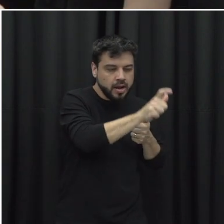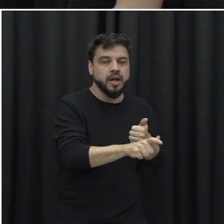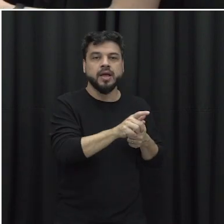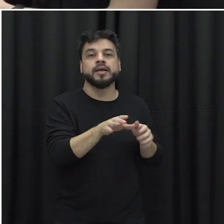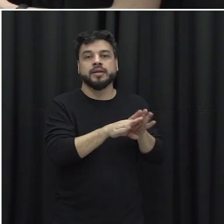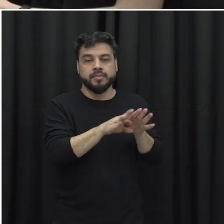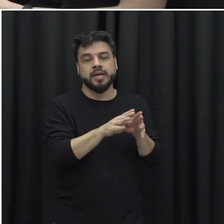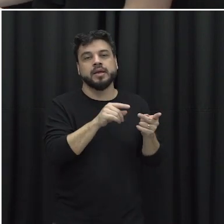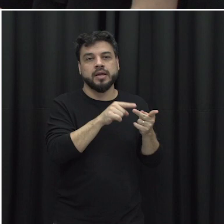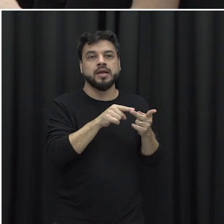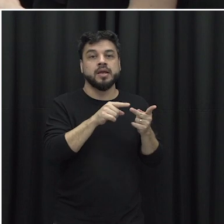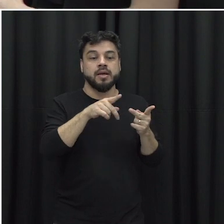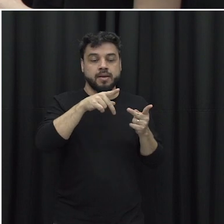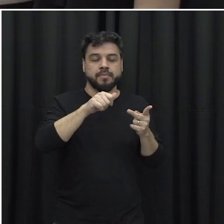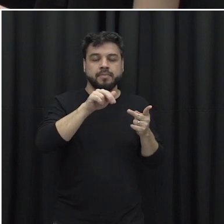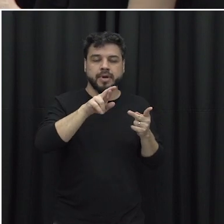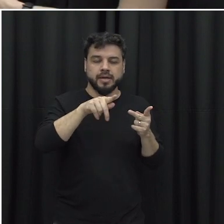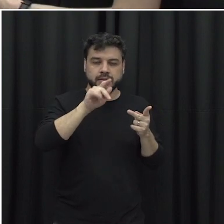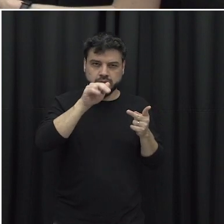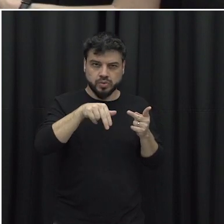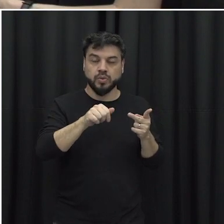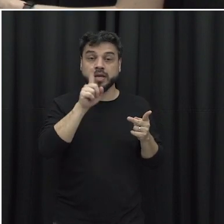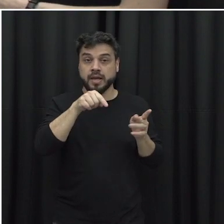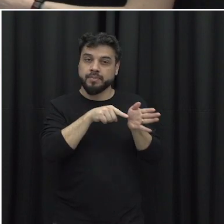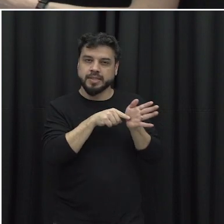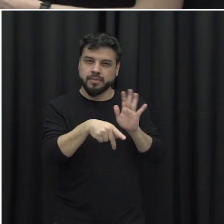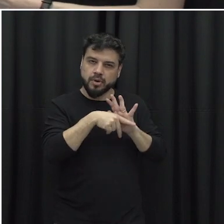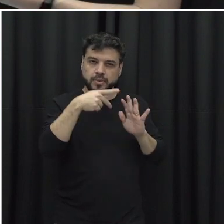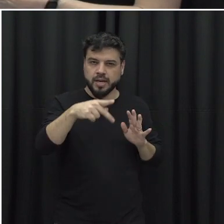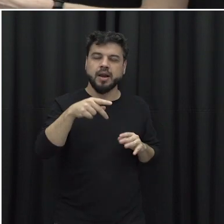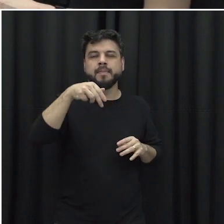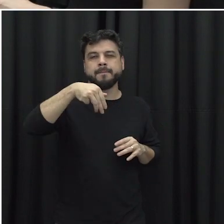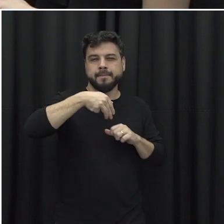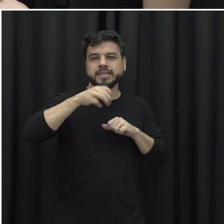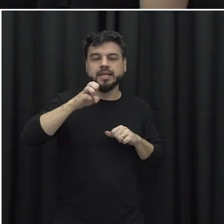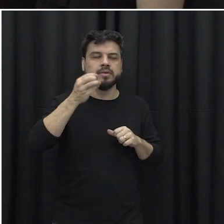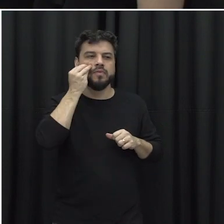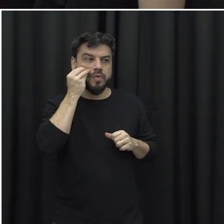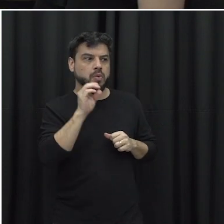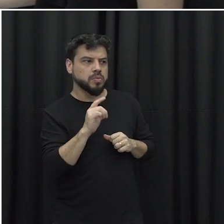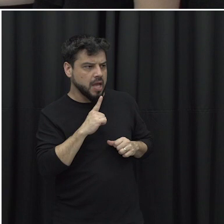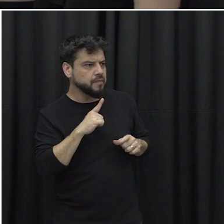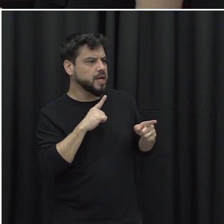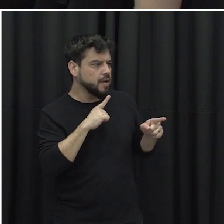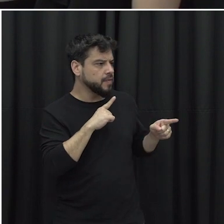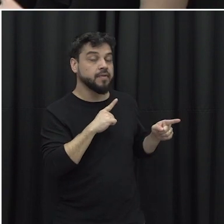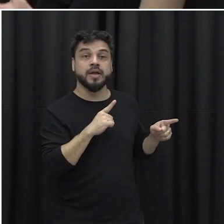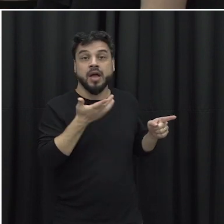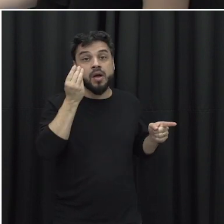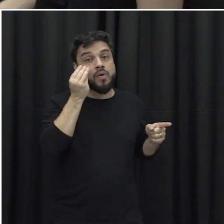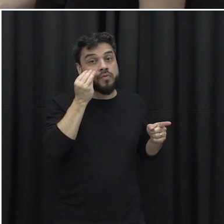projeto do meu mestrado, a gente viu esses vários efeitos. Então, agora a gente quer ver se, de fato, eles se reproduzem